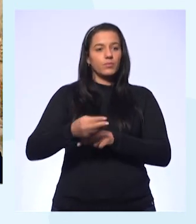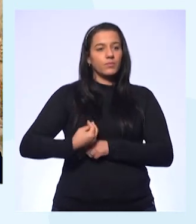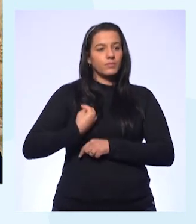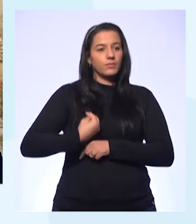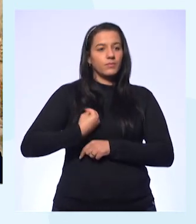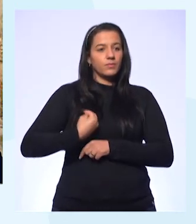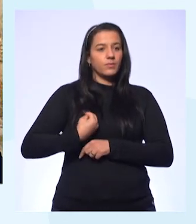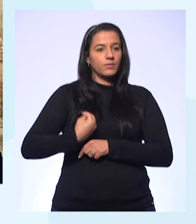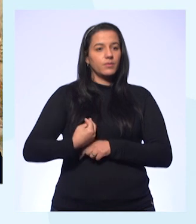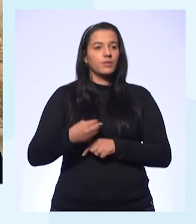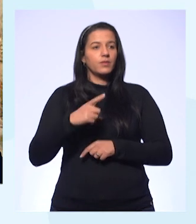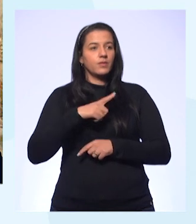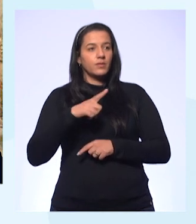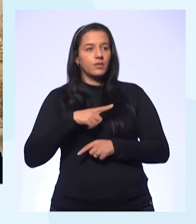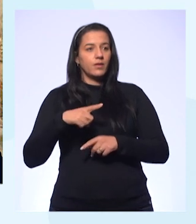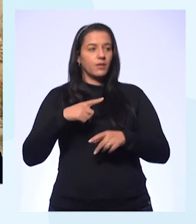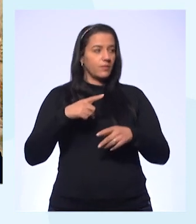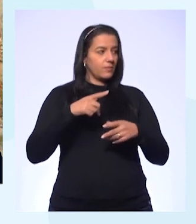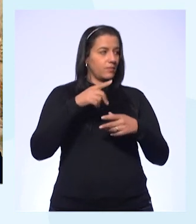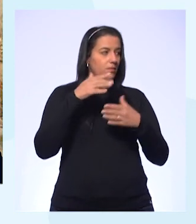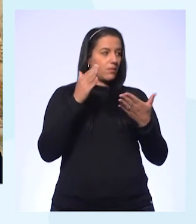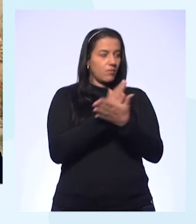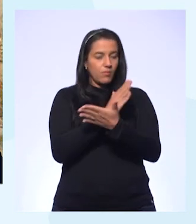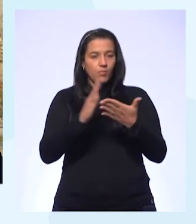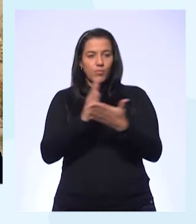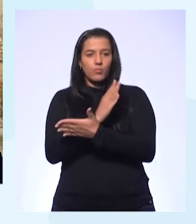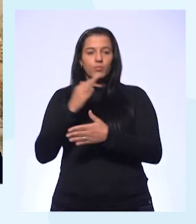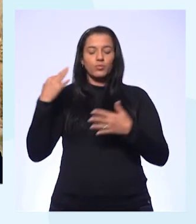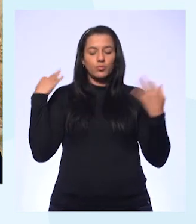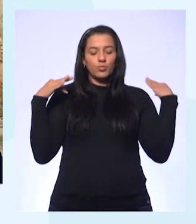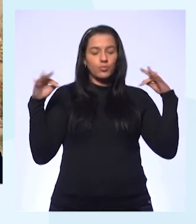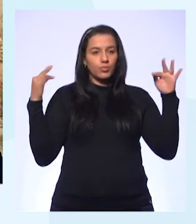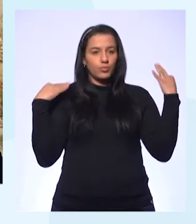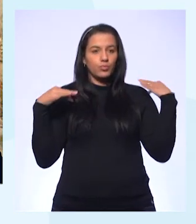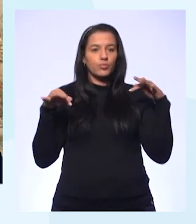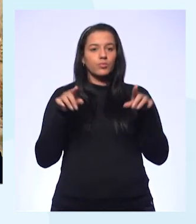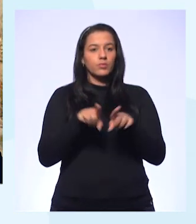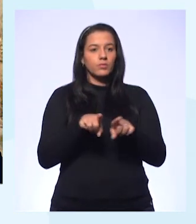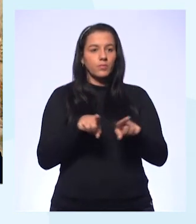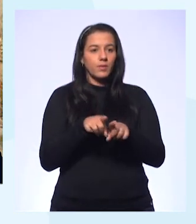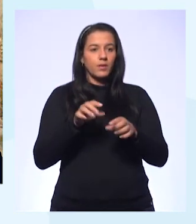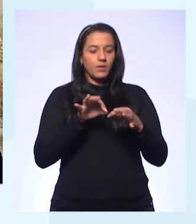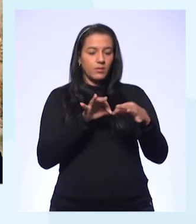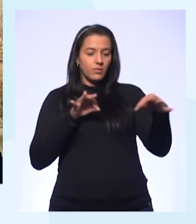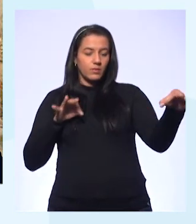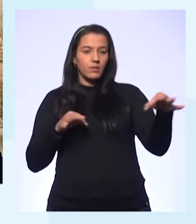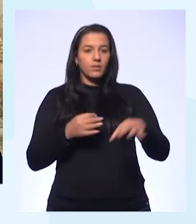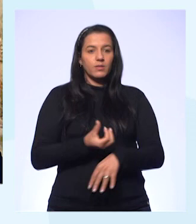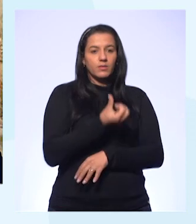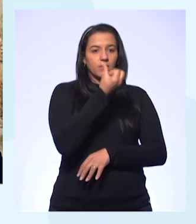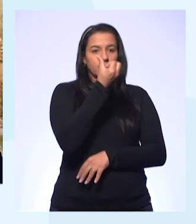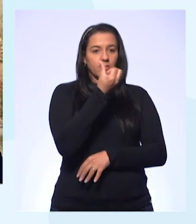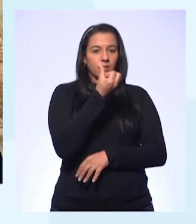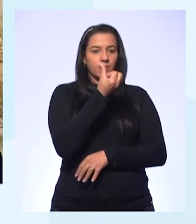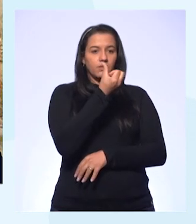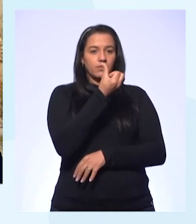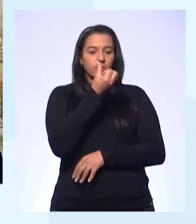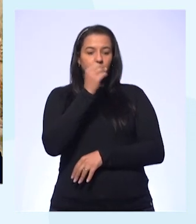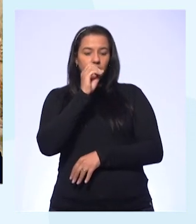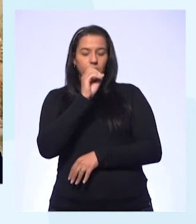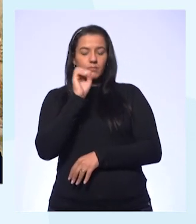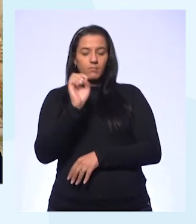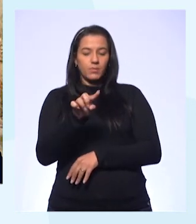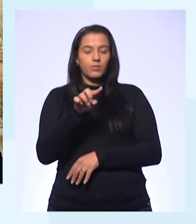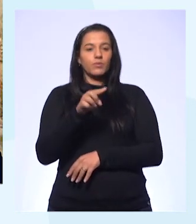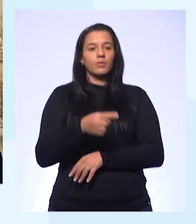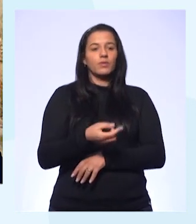para partes turísticas e outras coisas mais. Ele tem mais ou menos uma extensão de 6.650 quilômetros,